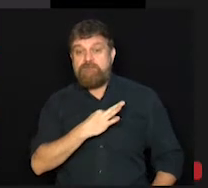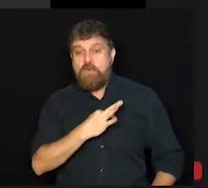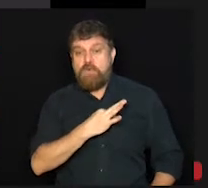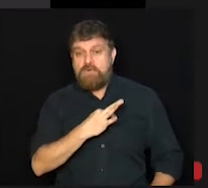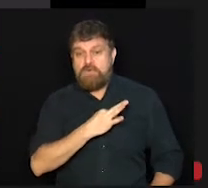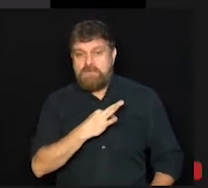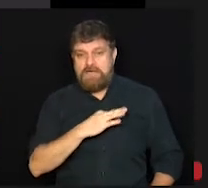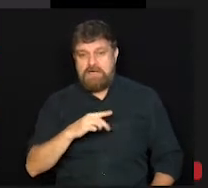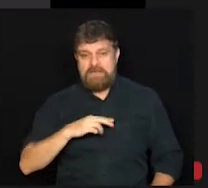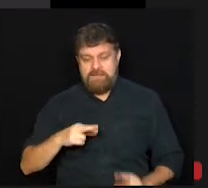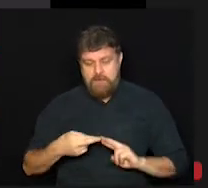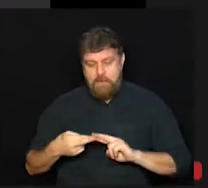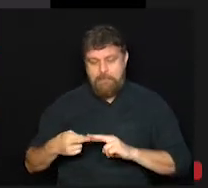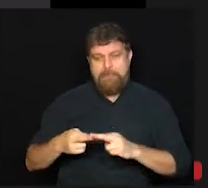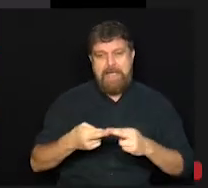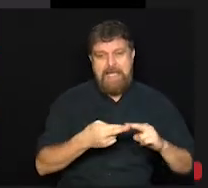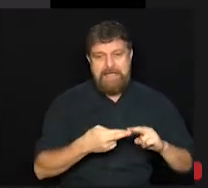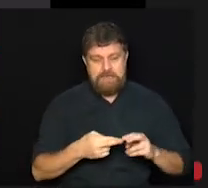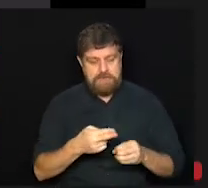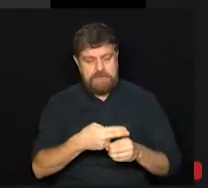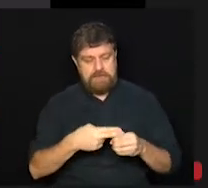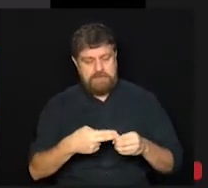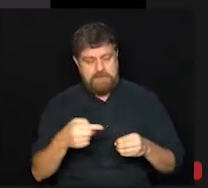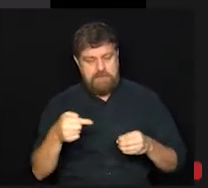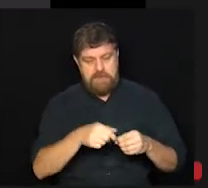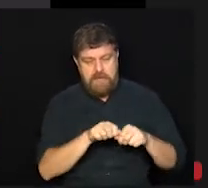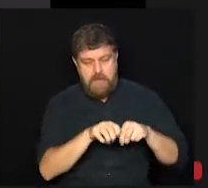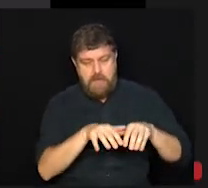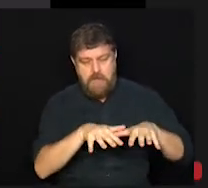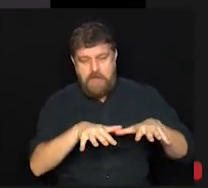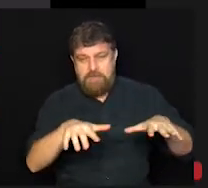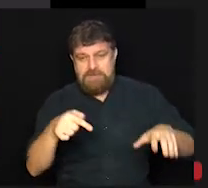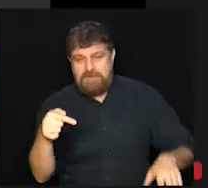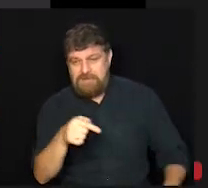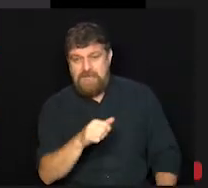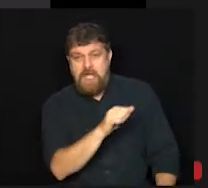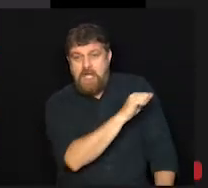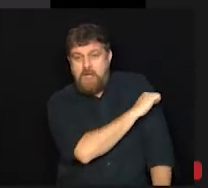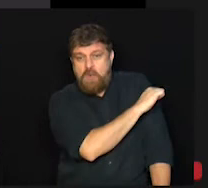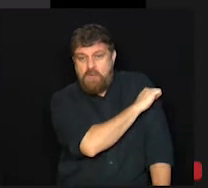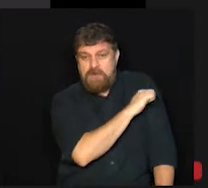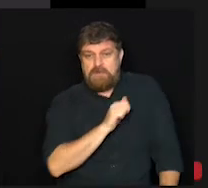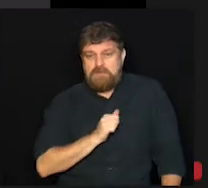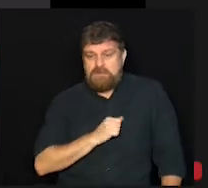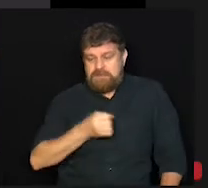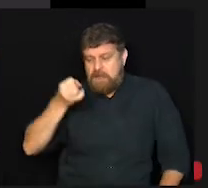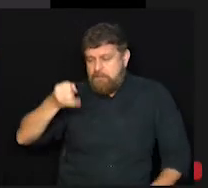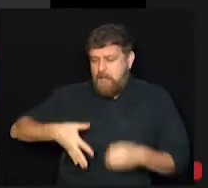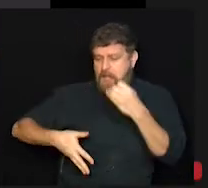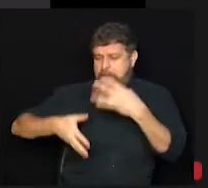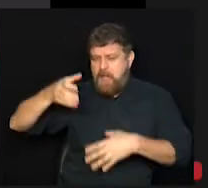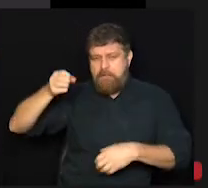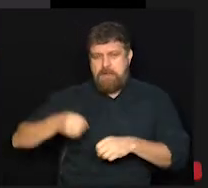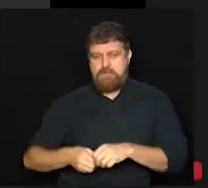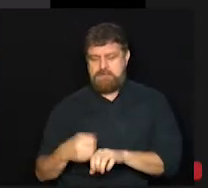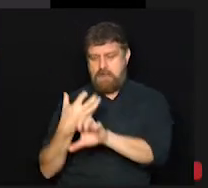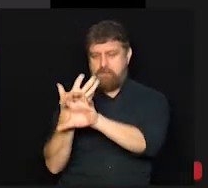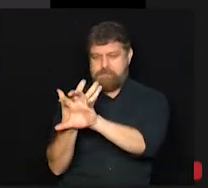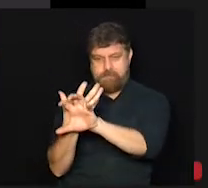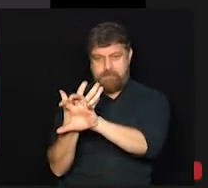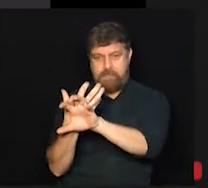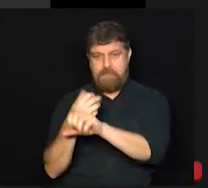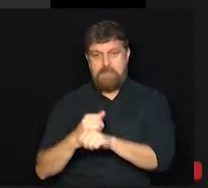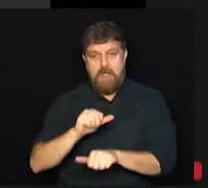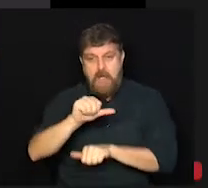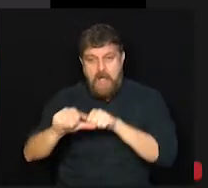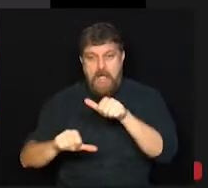que começou aqui na Unicamp, esse Telesaúde Covid, que eram os alunos atendendo e dando explicações, e virou uma rede nacional que se chama